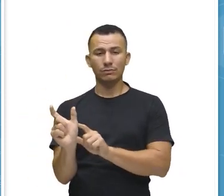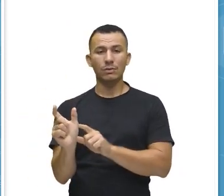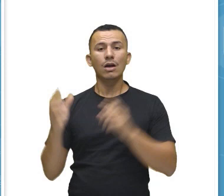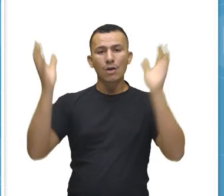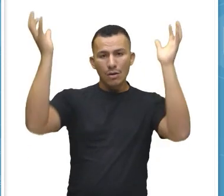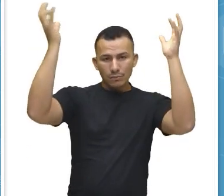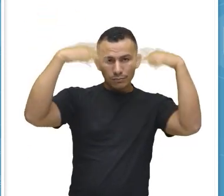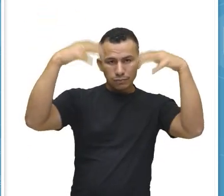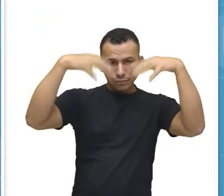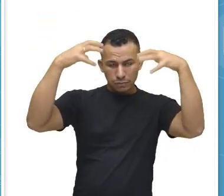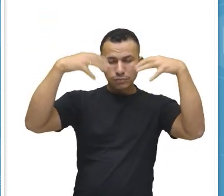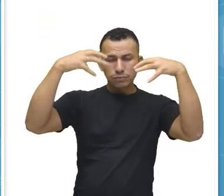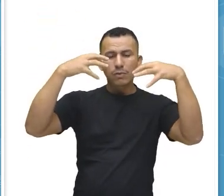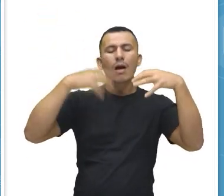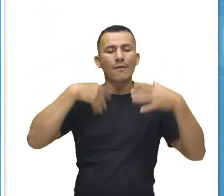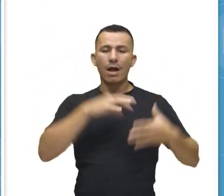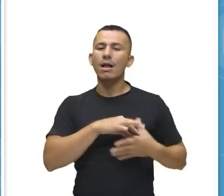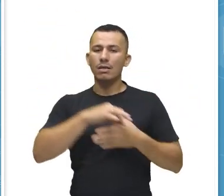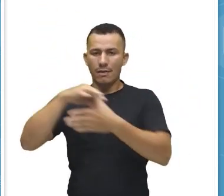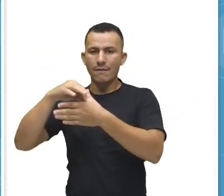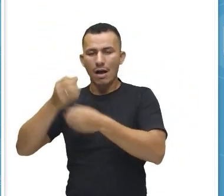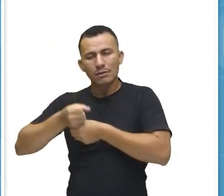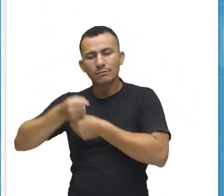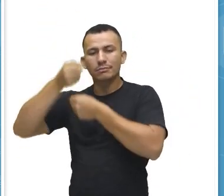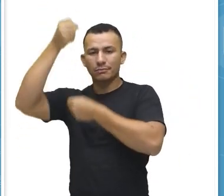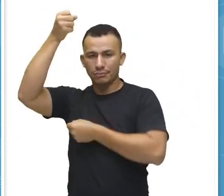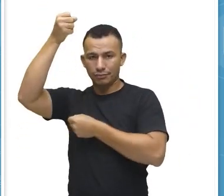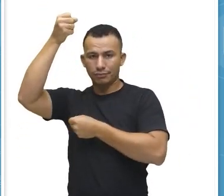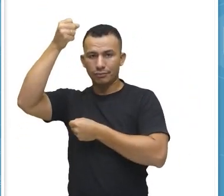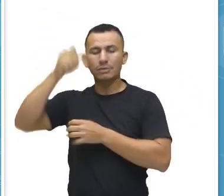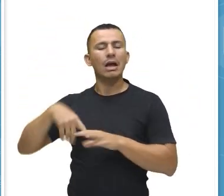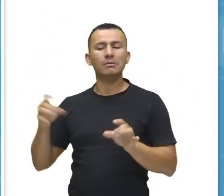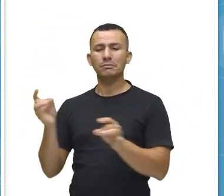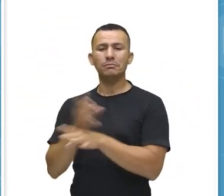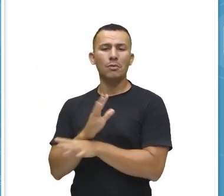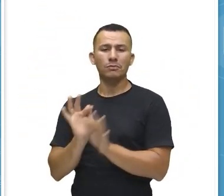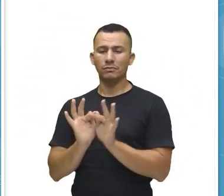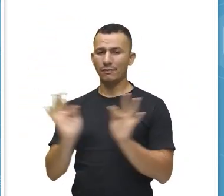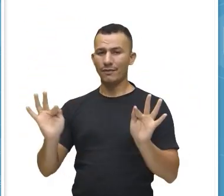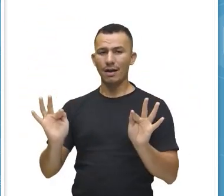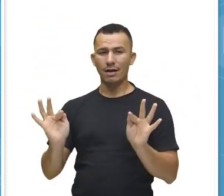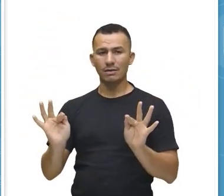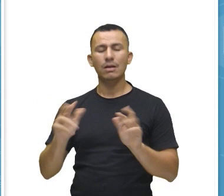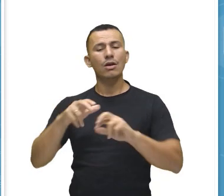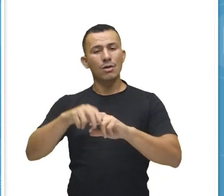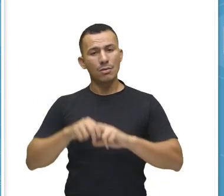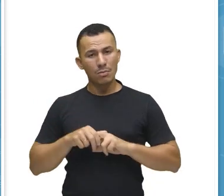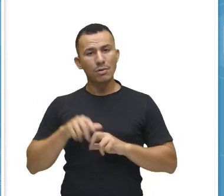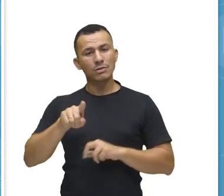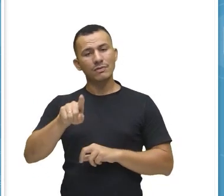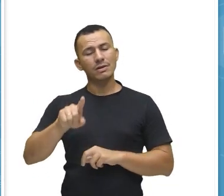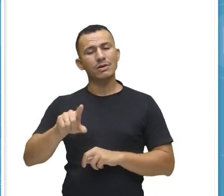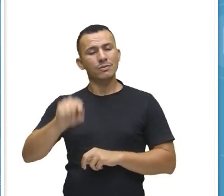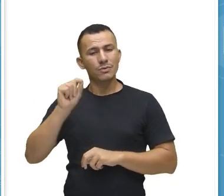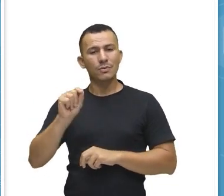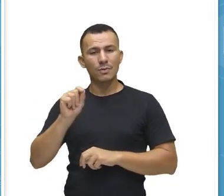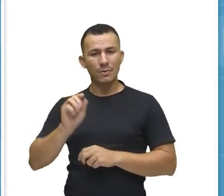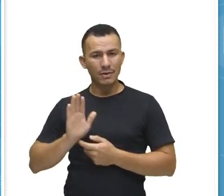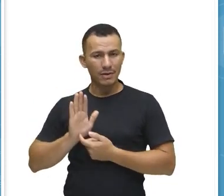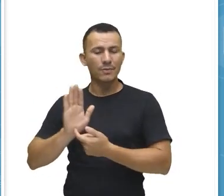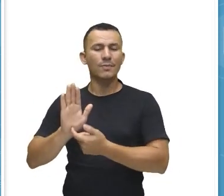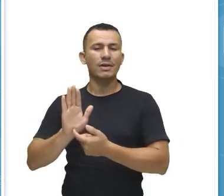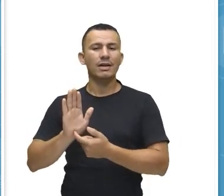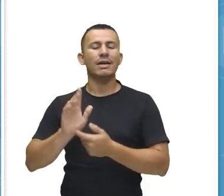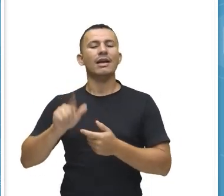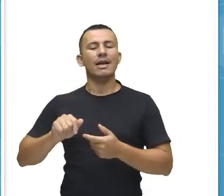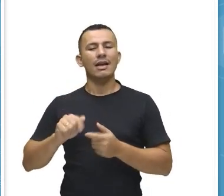caiu, levarei, pois, o guarda-chuva. Você está concluindo a ideia. Por isso, vocês indicaram, sem dificuldades, a